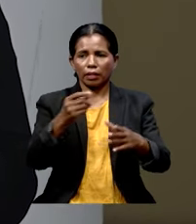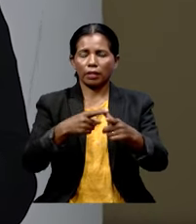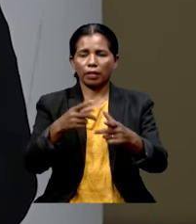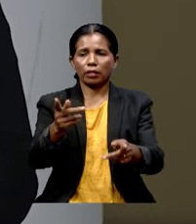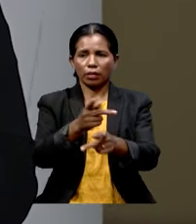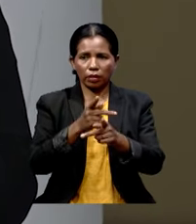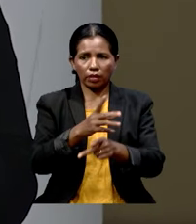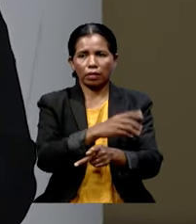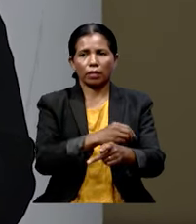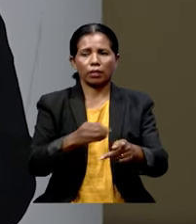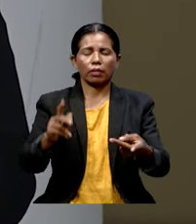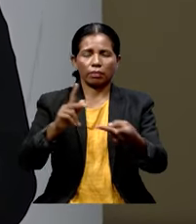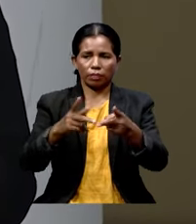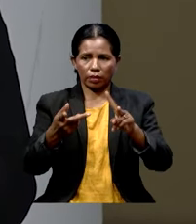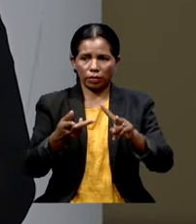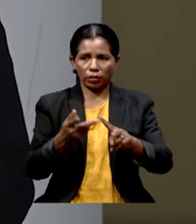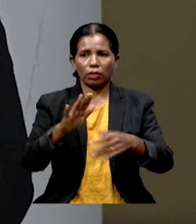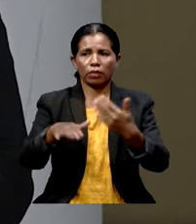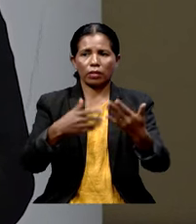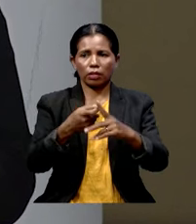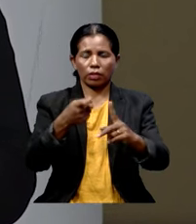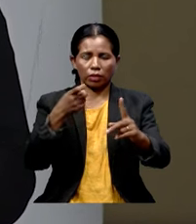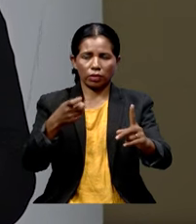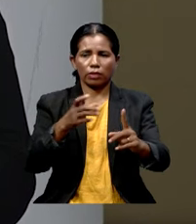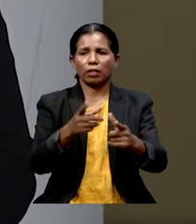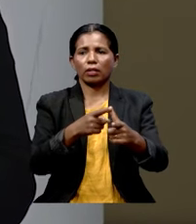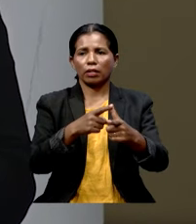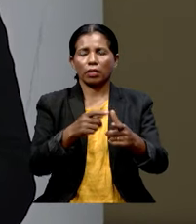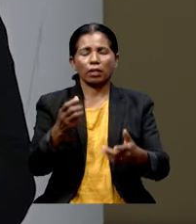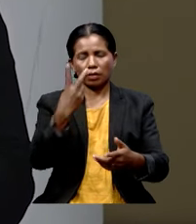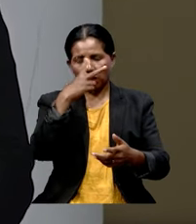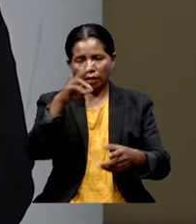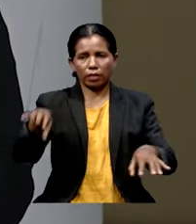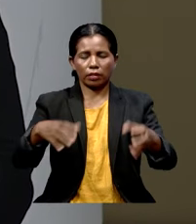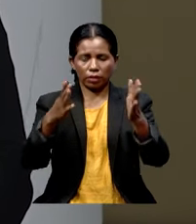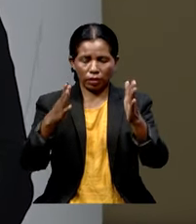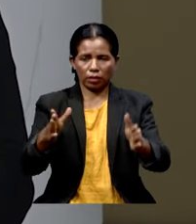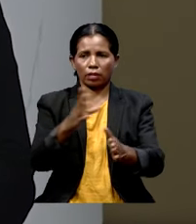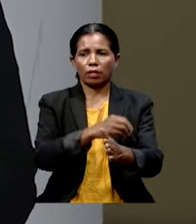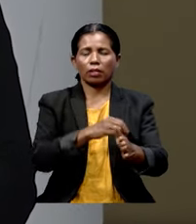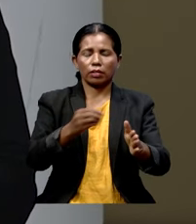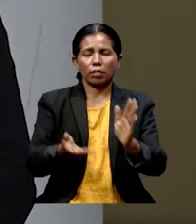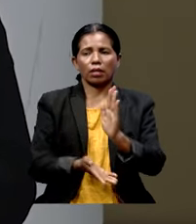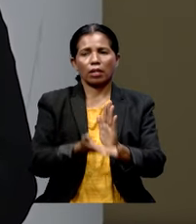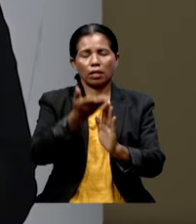a Itália parceiro Sira Apoio e harmoniza e também a recurso